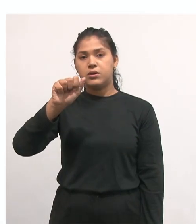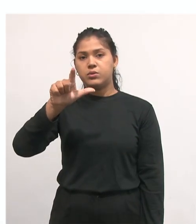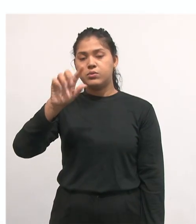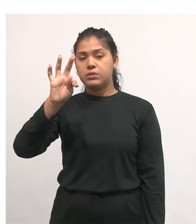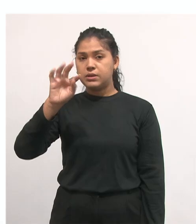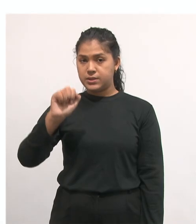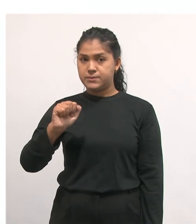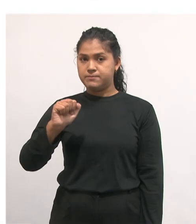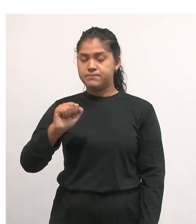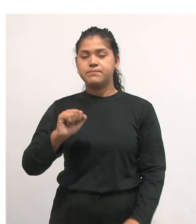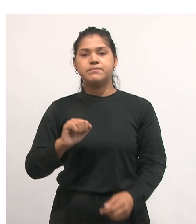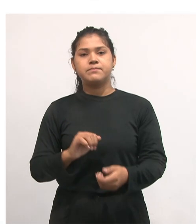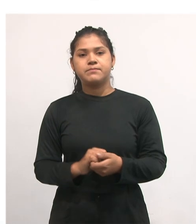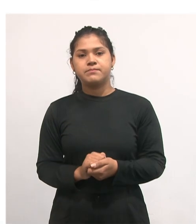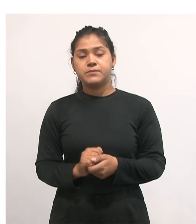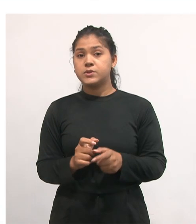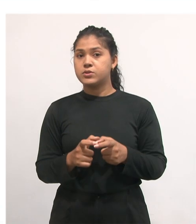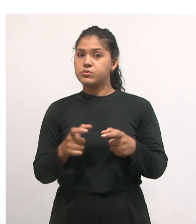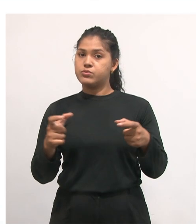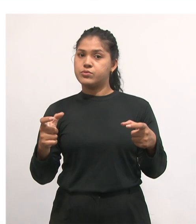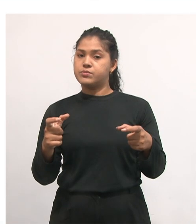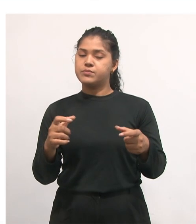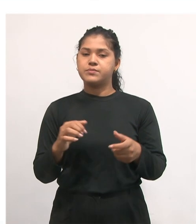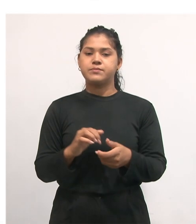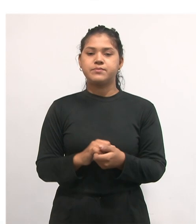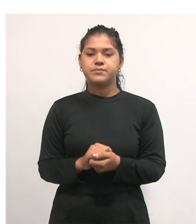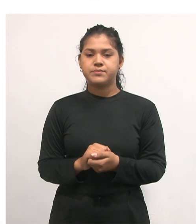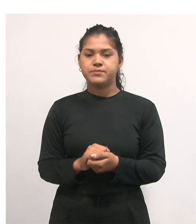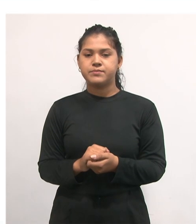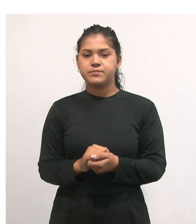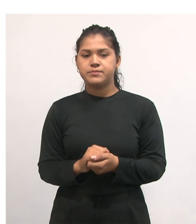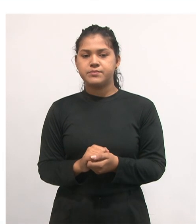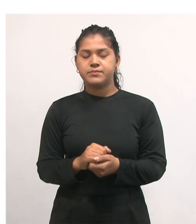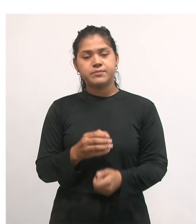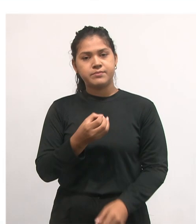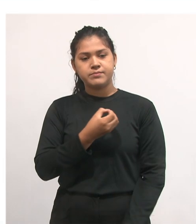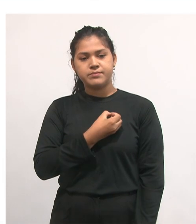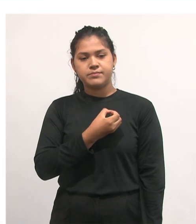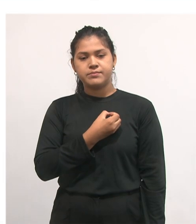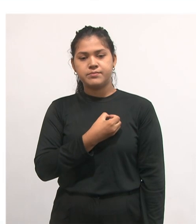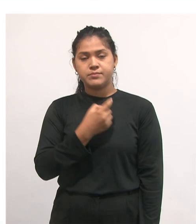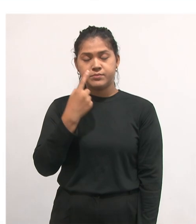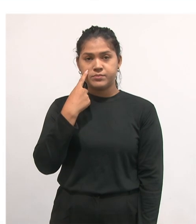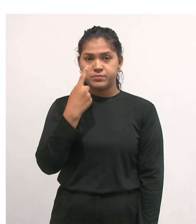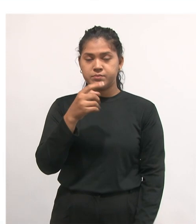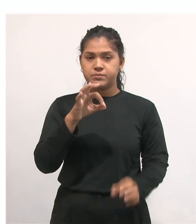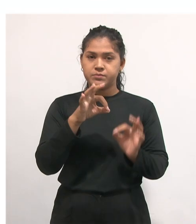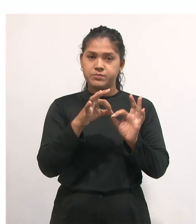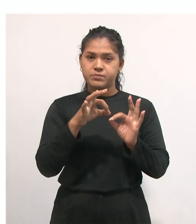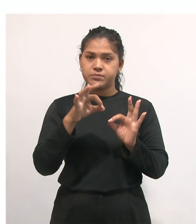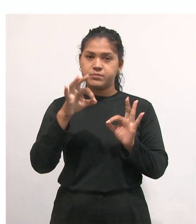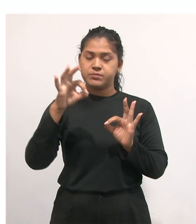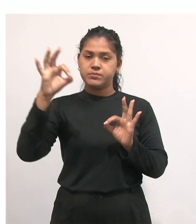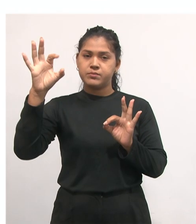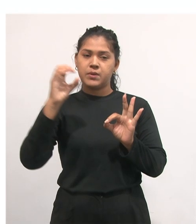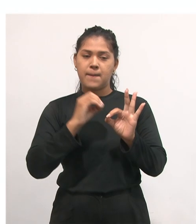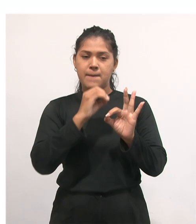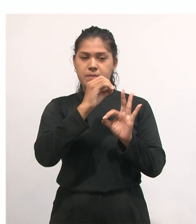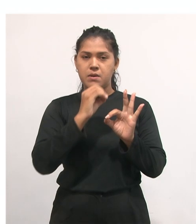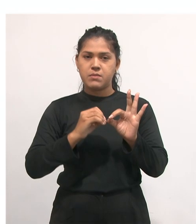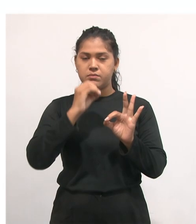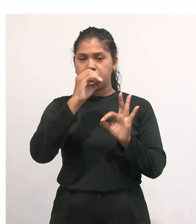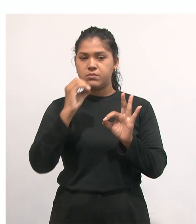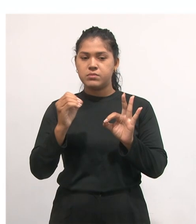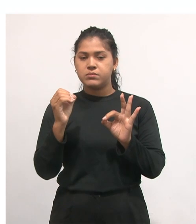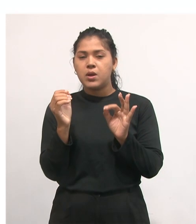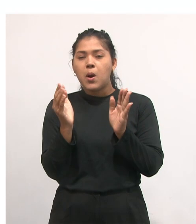alta. Vamos voltar para cá. Observe que a reta é essa e todos os pontos estão